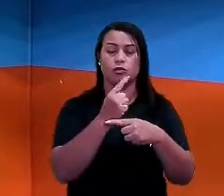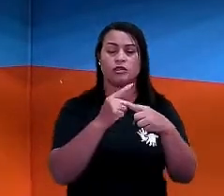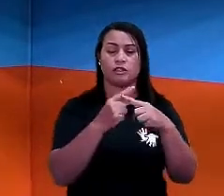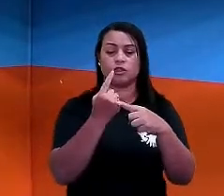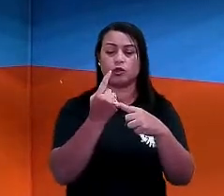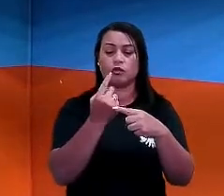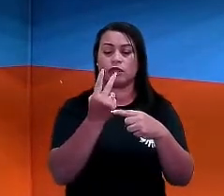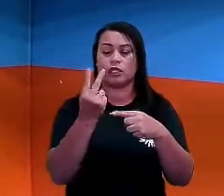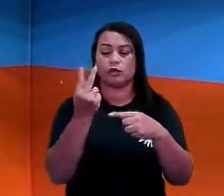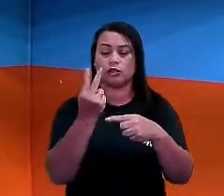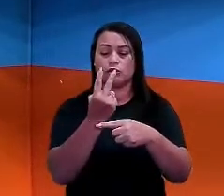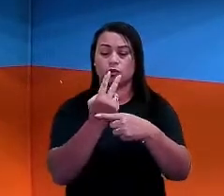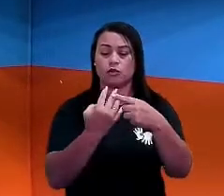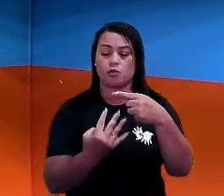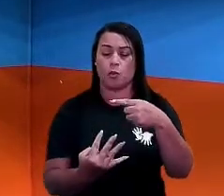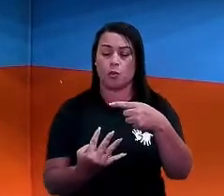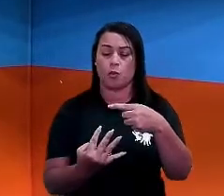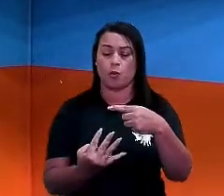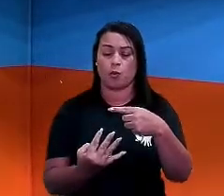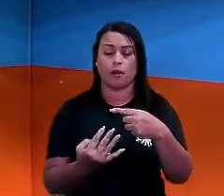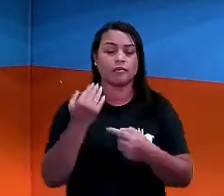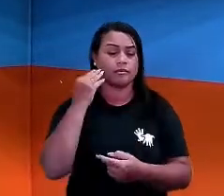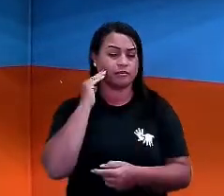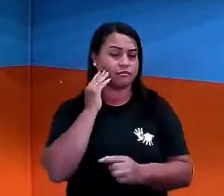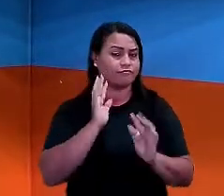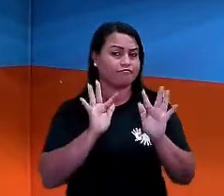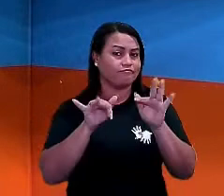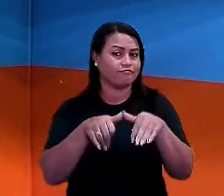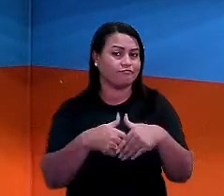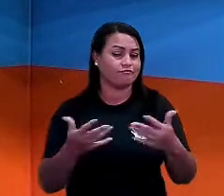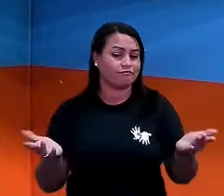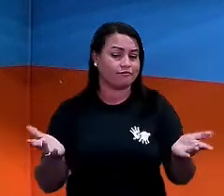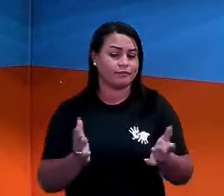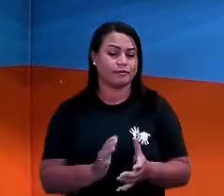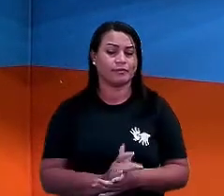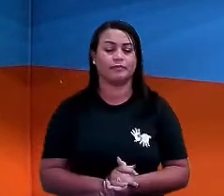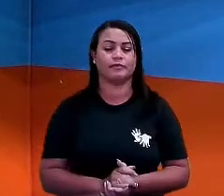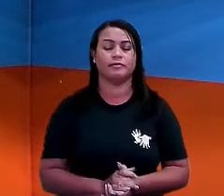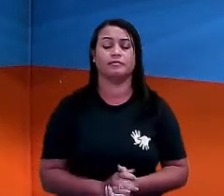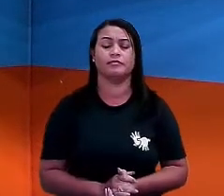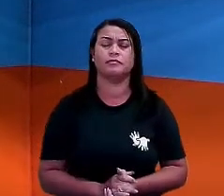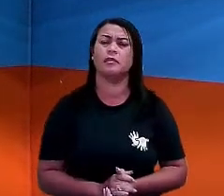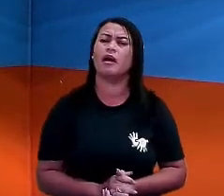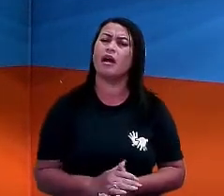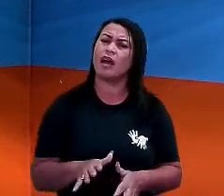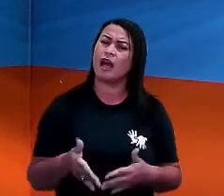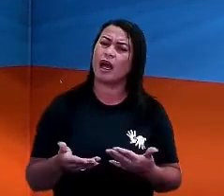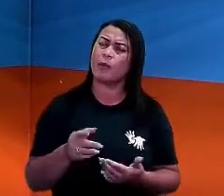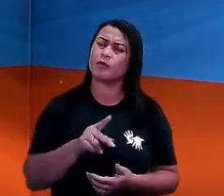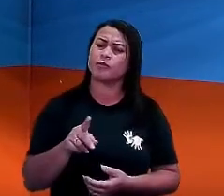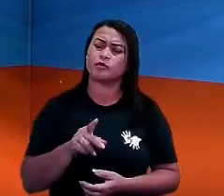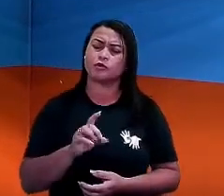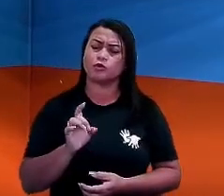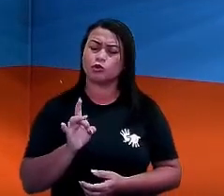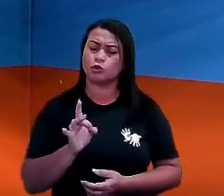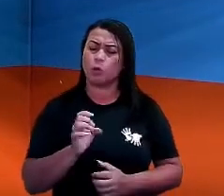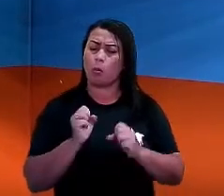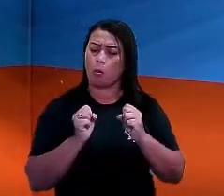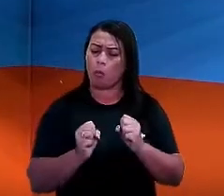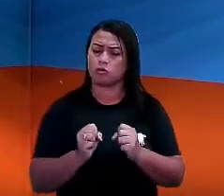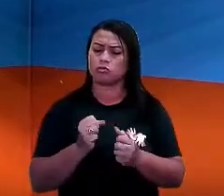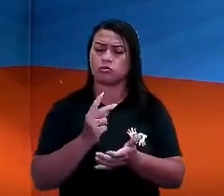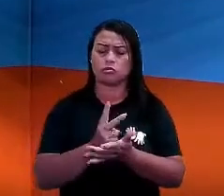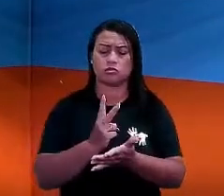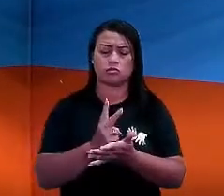2. Pronto. Terminou minha fração equivalente aqui. Ah, professora, posso